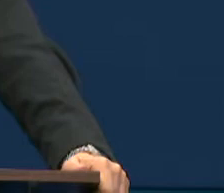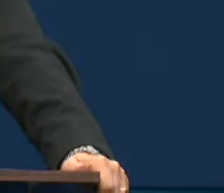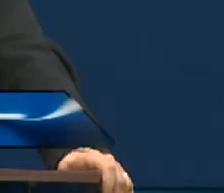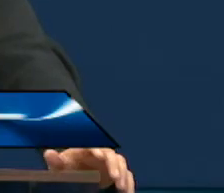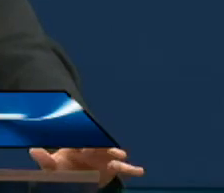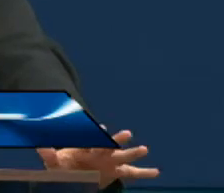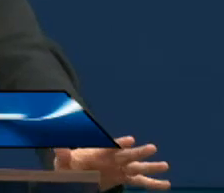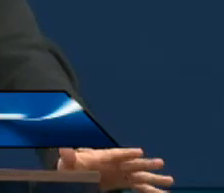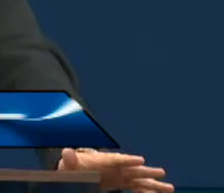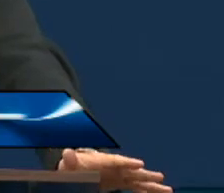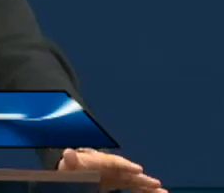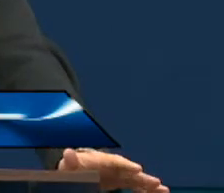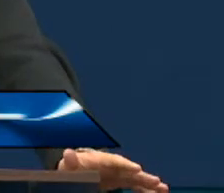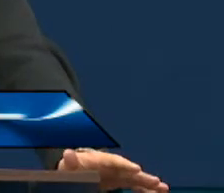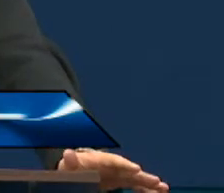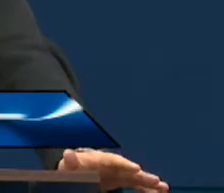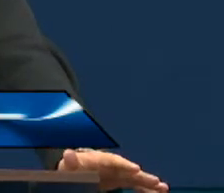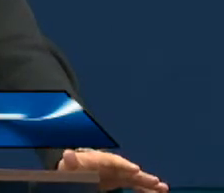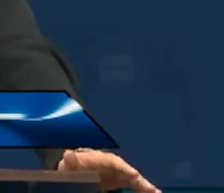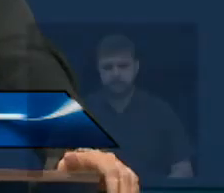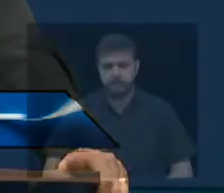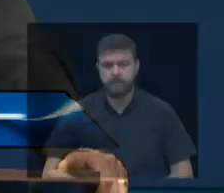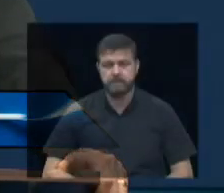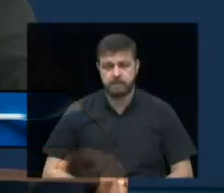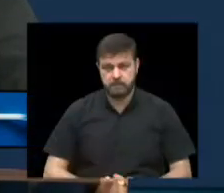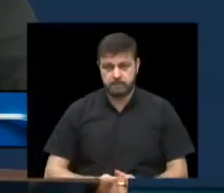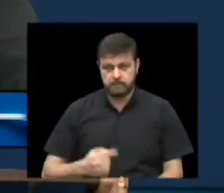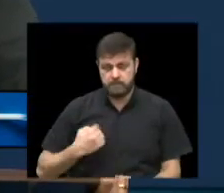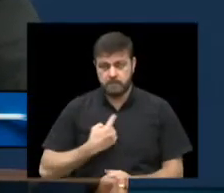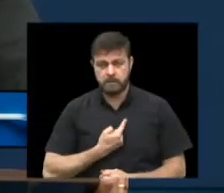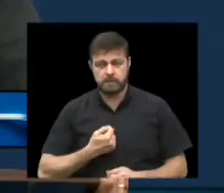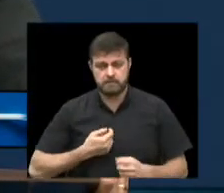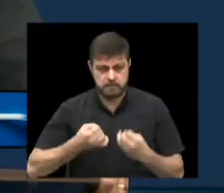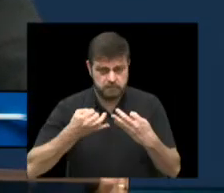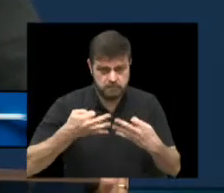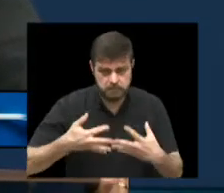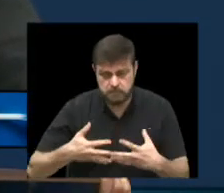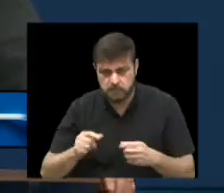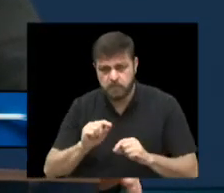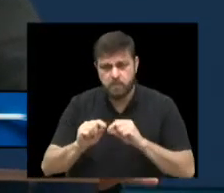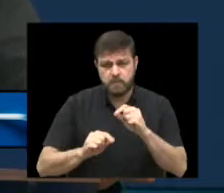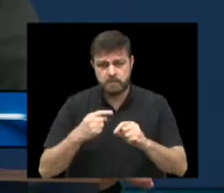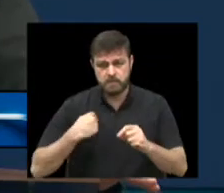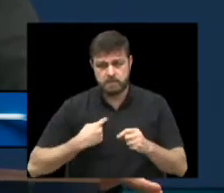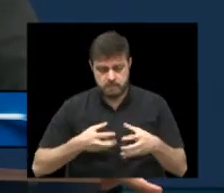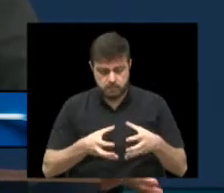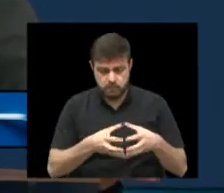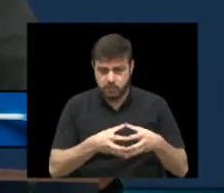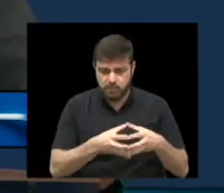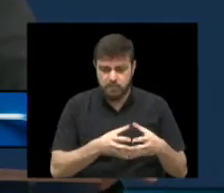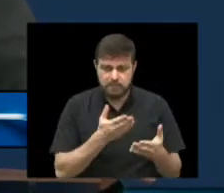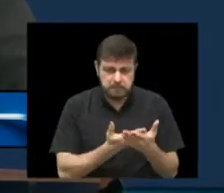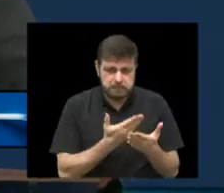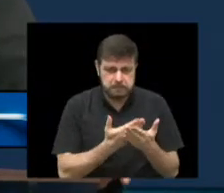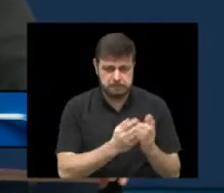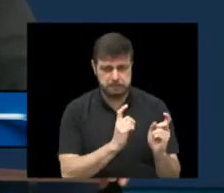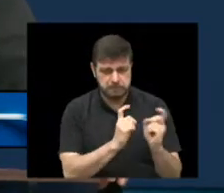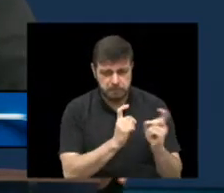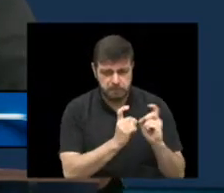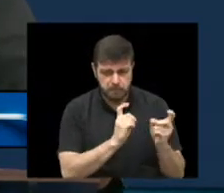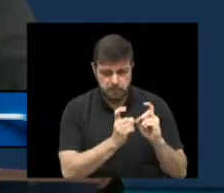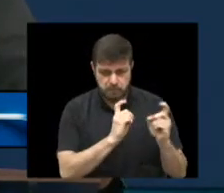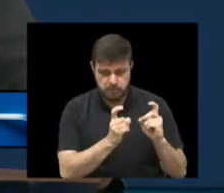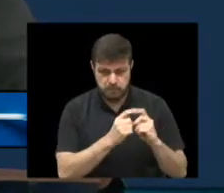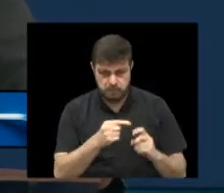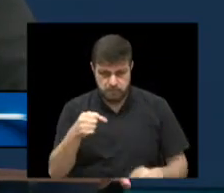que nós estamos concluindo as nossas atividades. Desde janeiro, nós temos tido uma série de reuniões internas